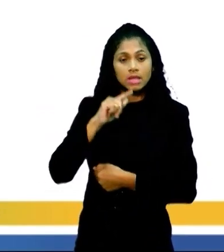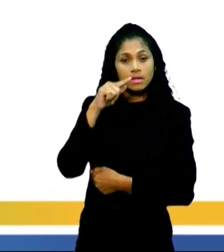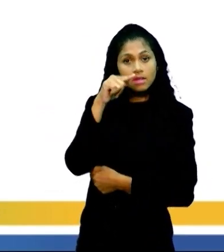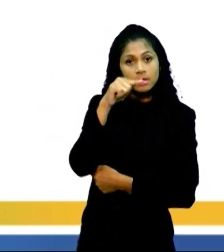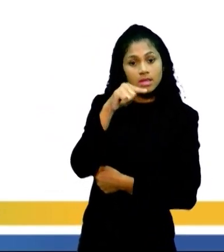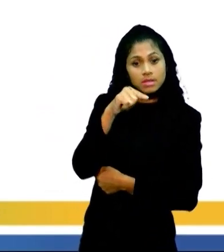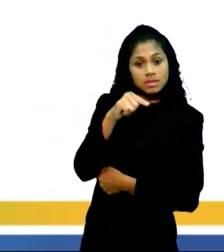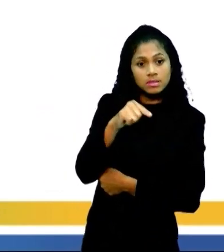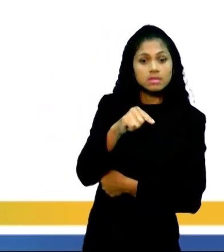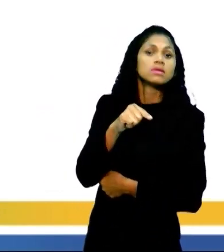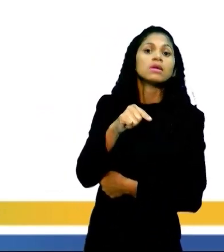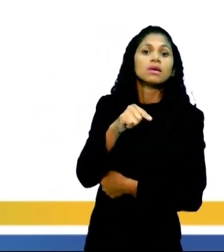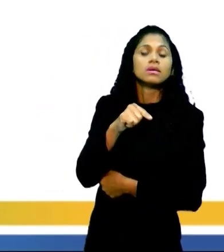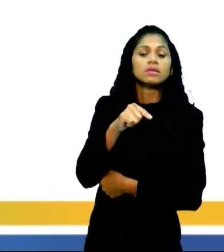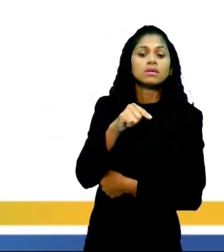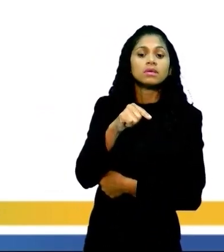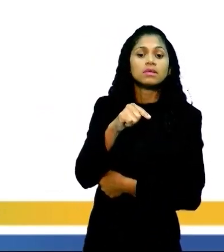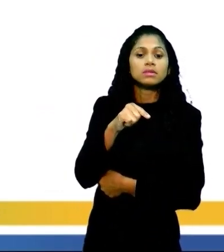ó.